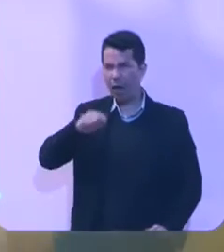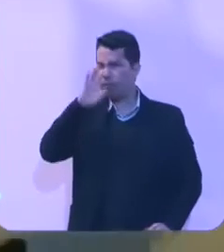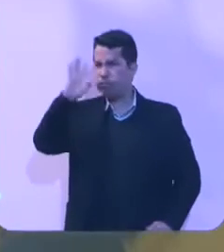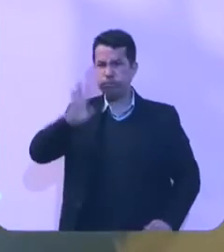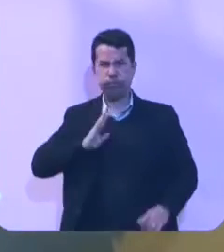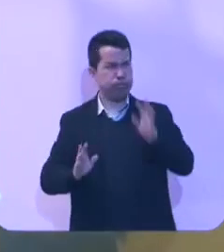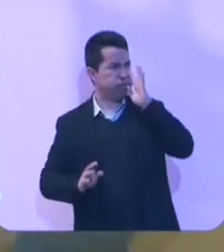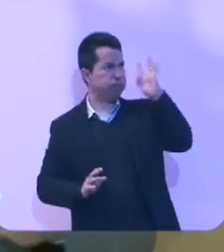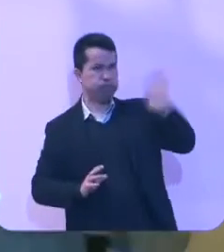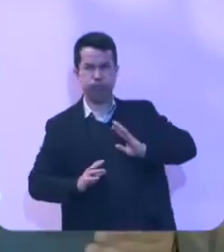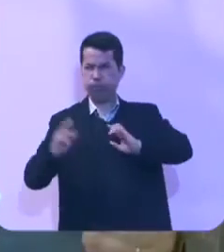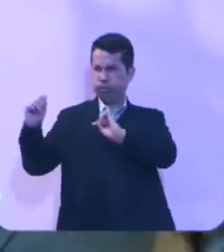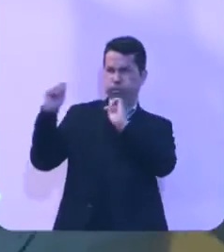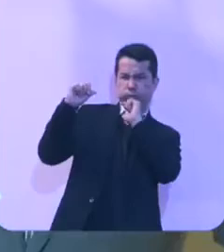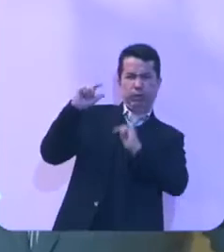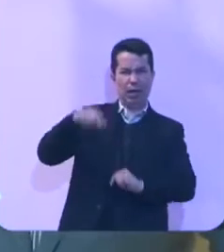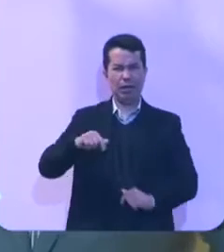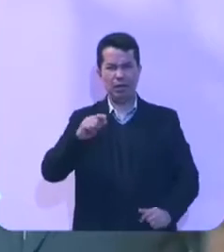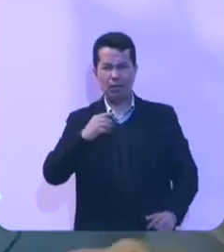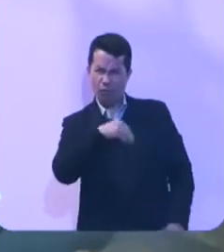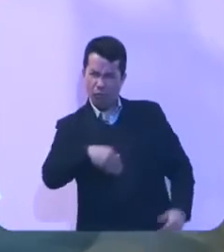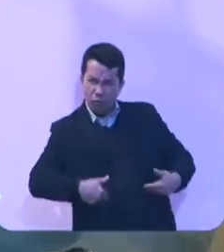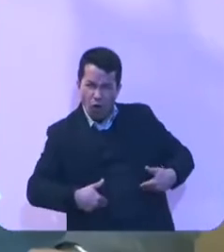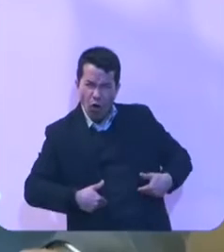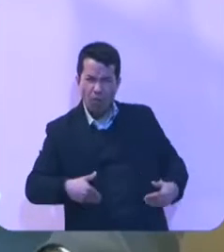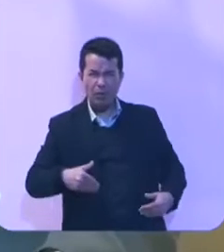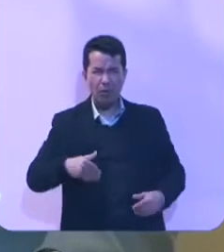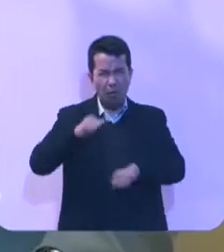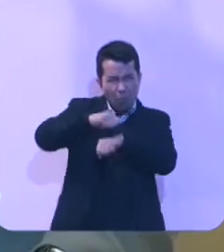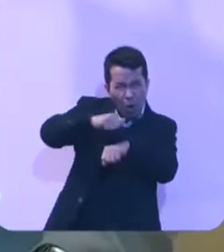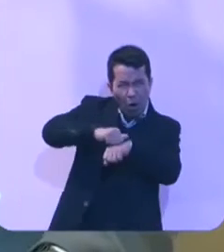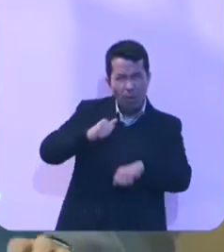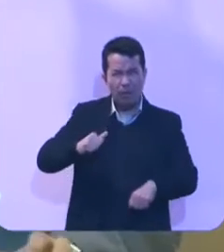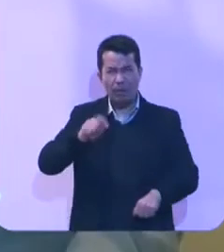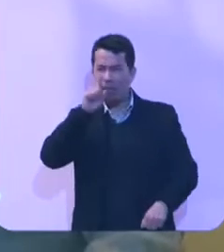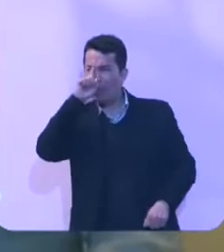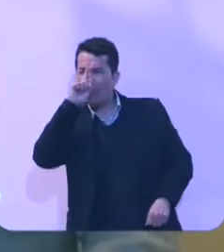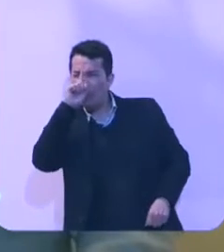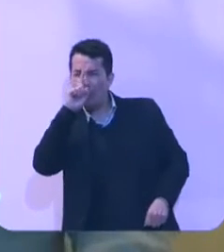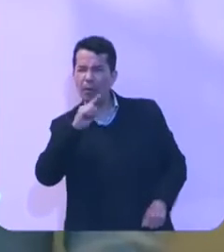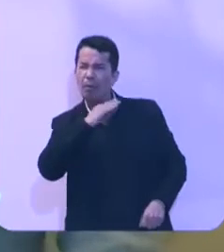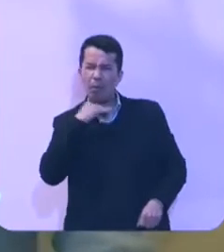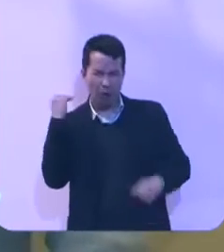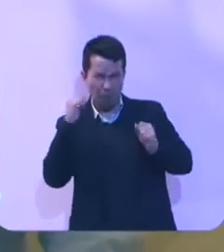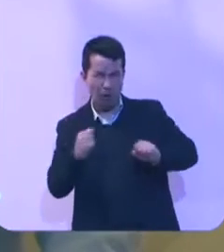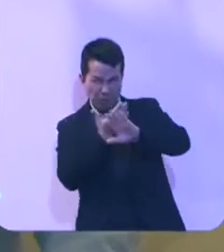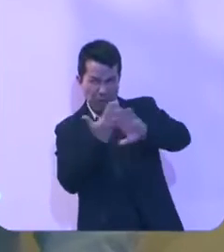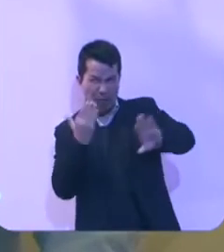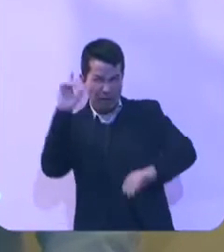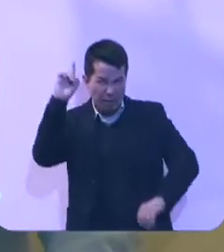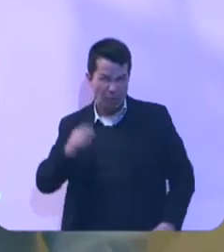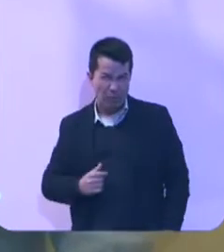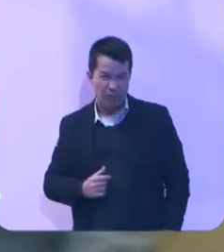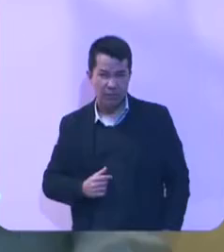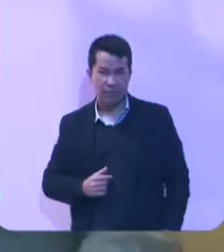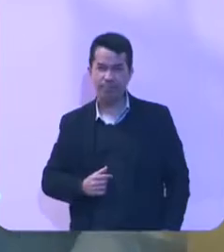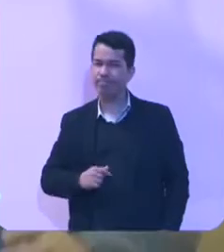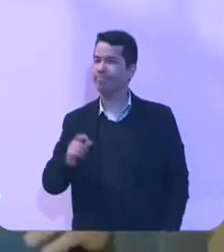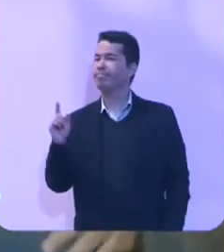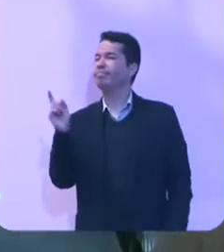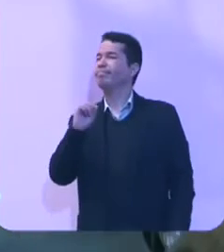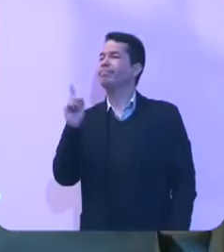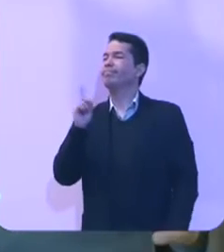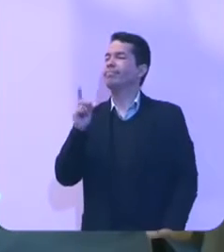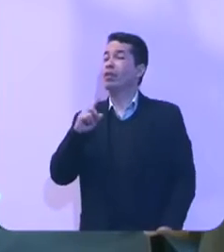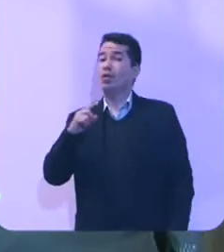perseguição, a fome, a pobreza, o perigo ou a morte. Como dizem as Escrituras Sagradas, por causa de ti